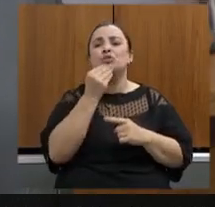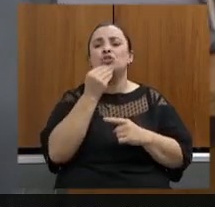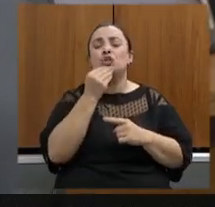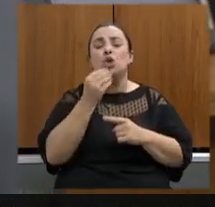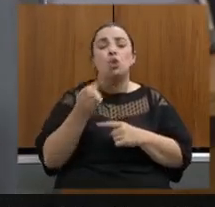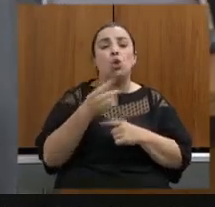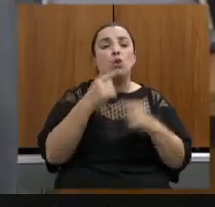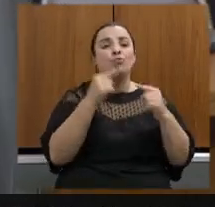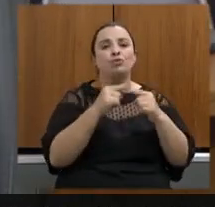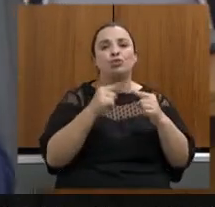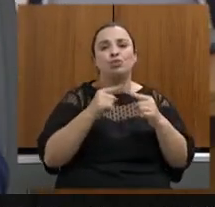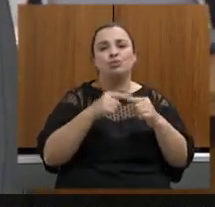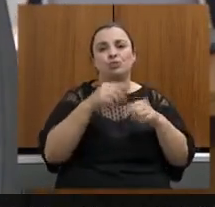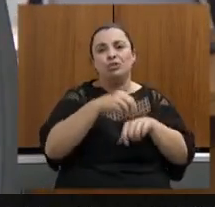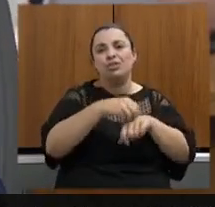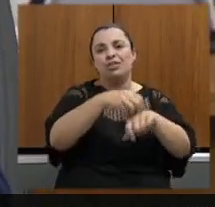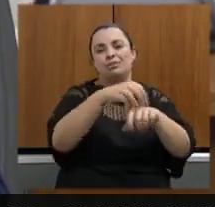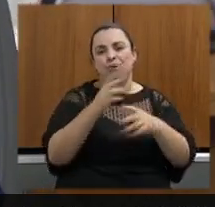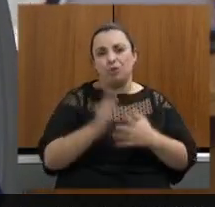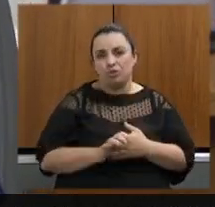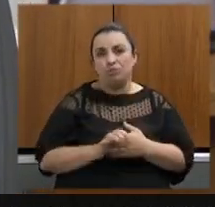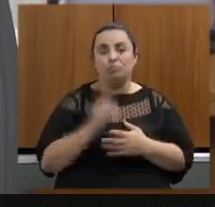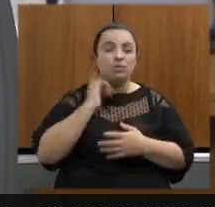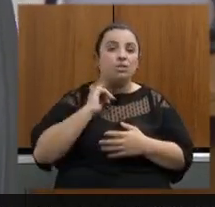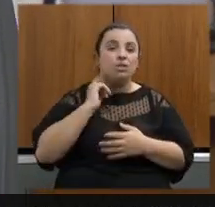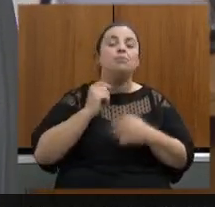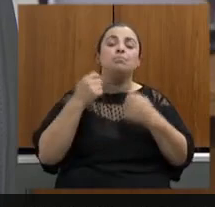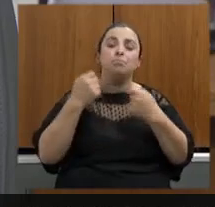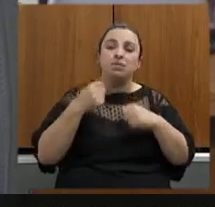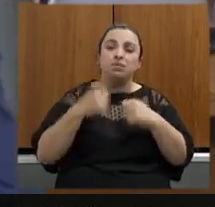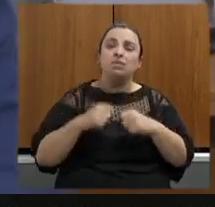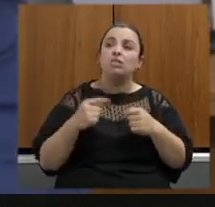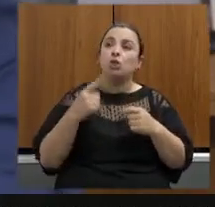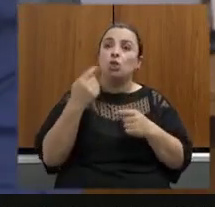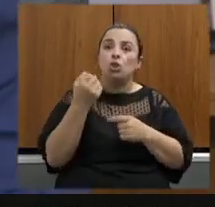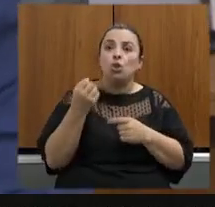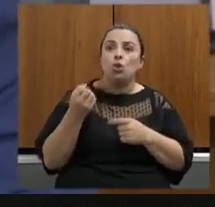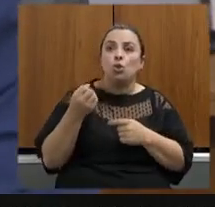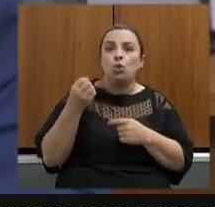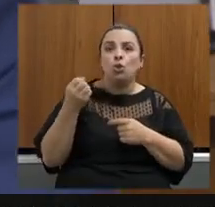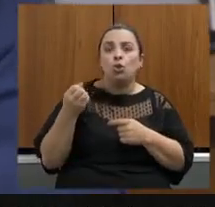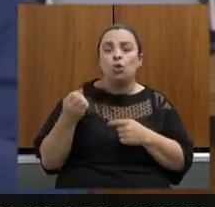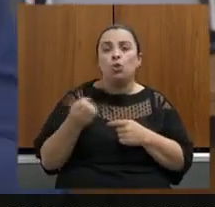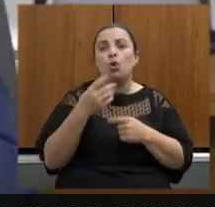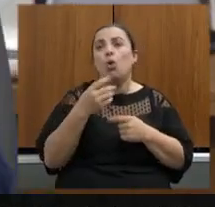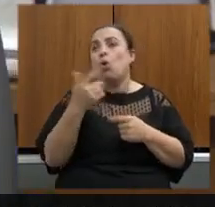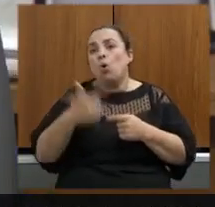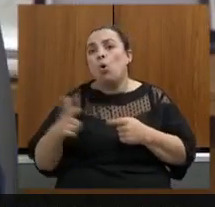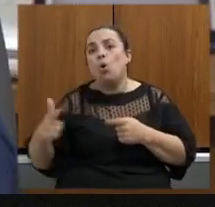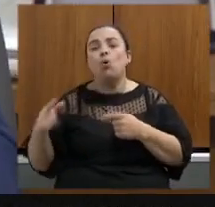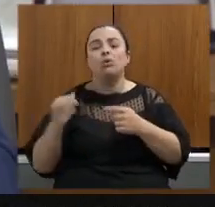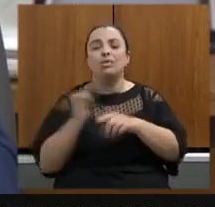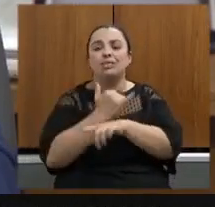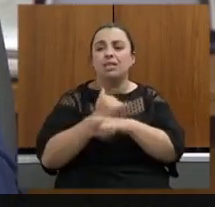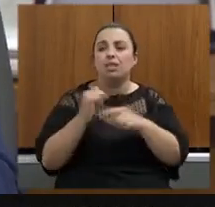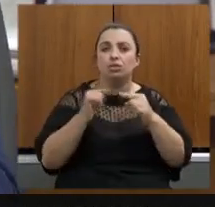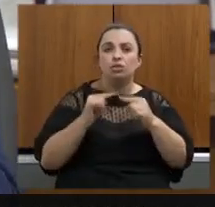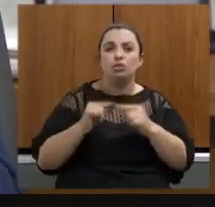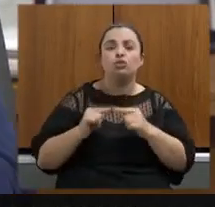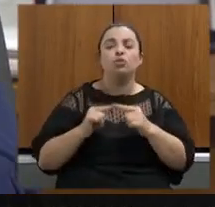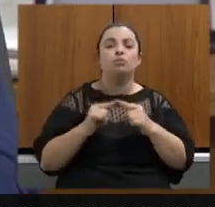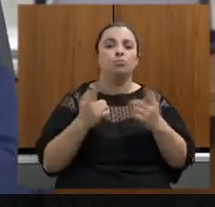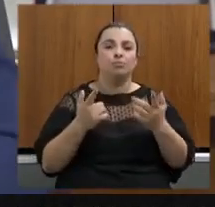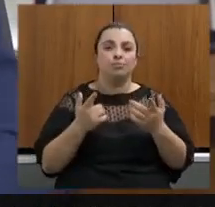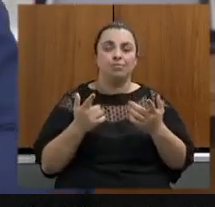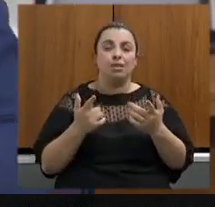né Minas Gerais precisa de investir em novos modais primeiramente Canção da Terra do trem né precisamos de Honrar